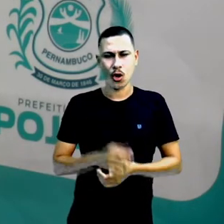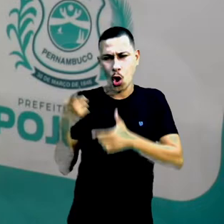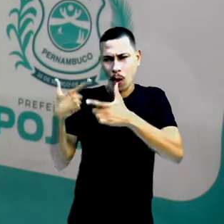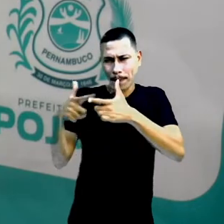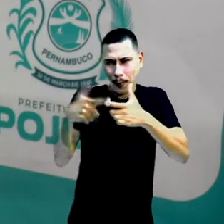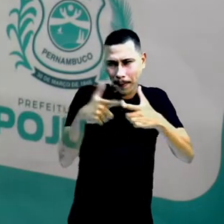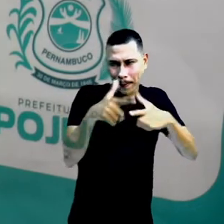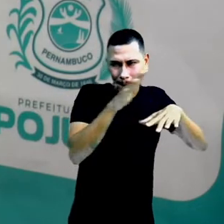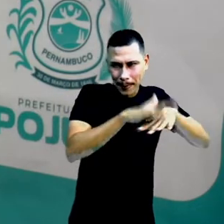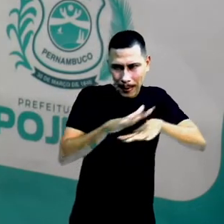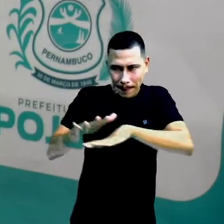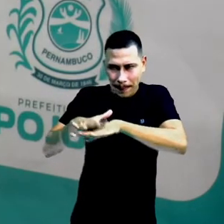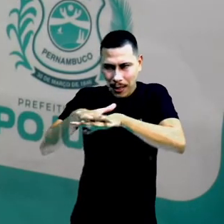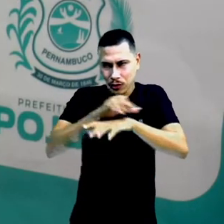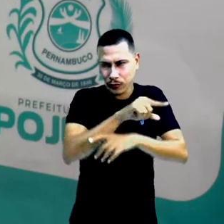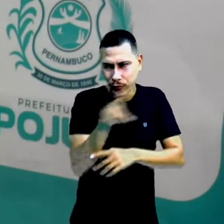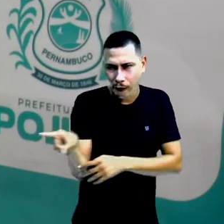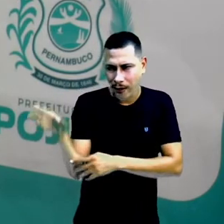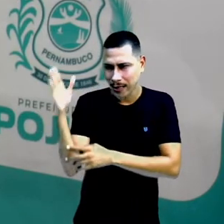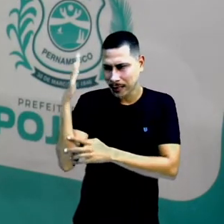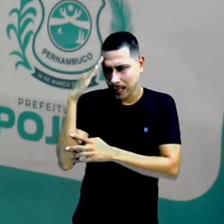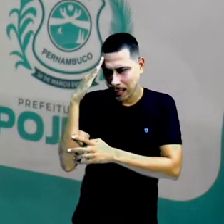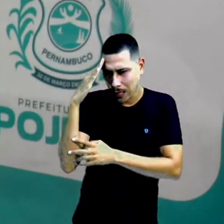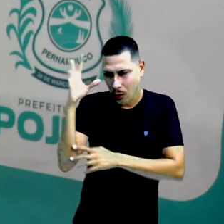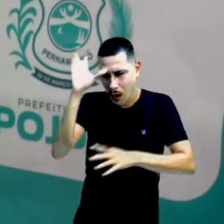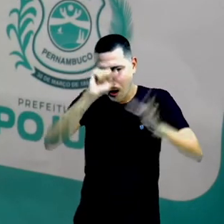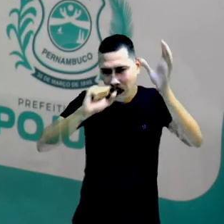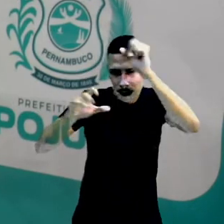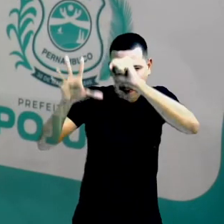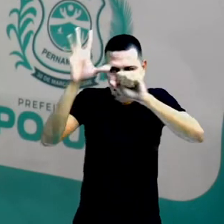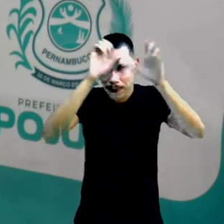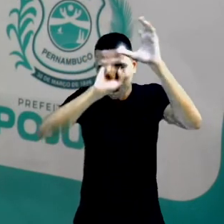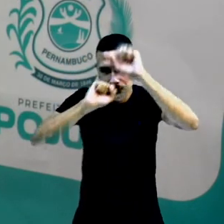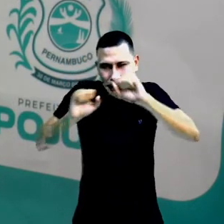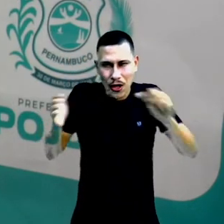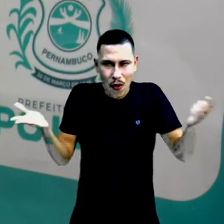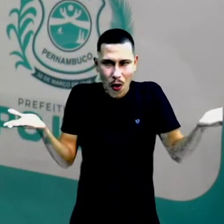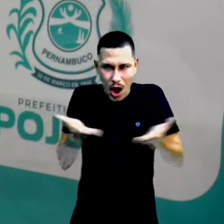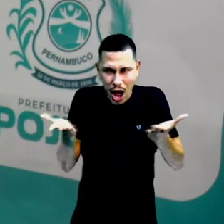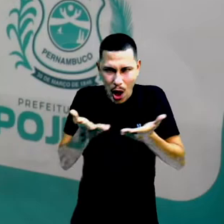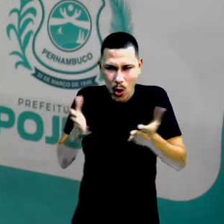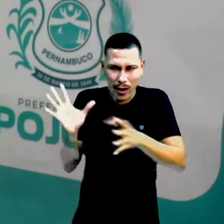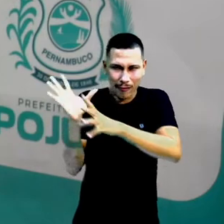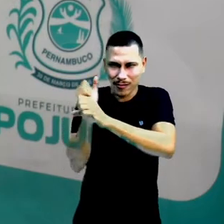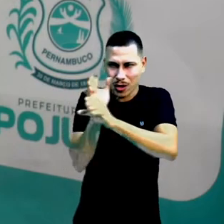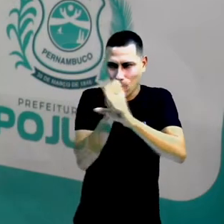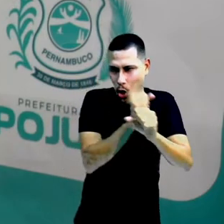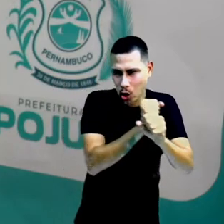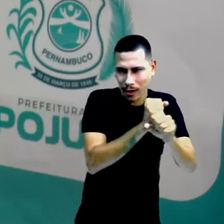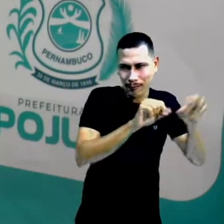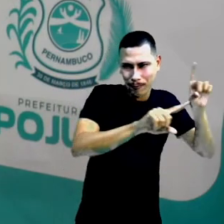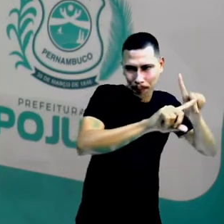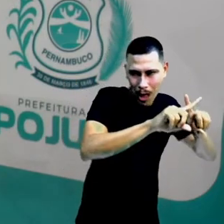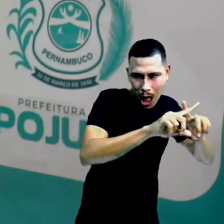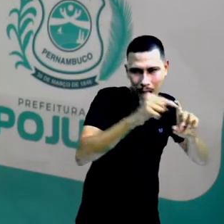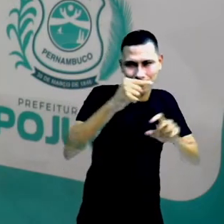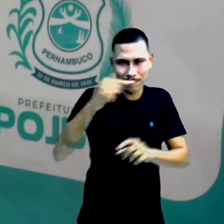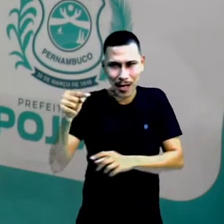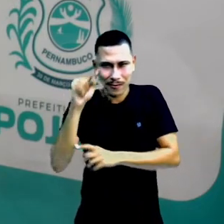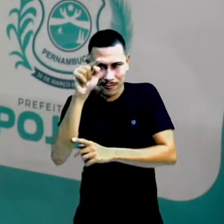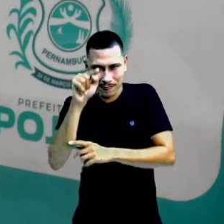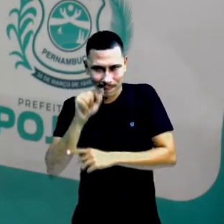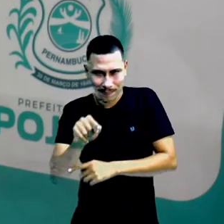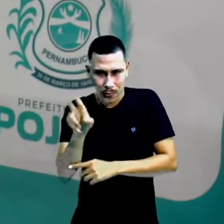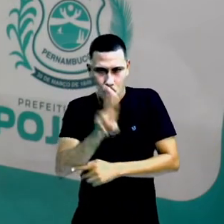problemas e no entendimento do que vocês tiveram agora da compreensão de cálculo, né, diante da multiplicação e